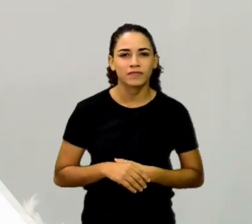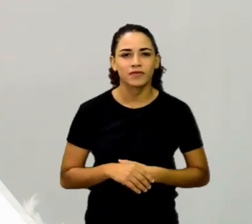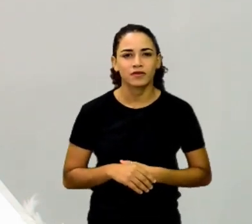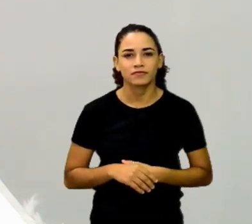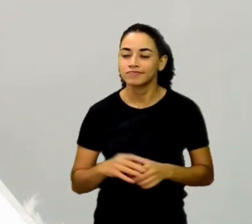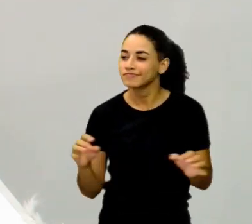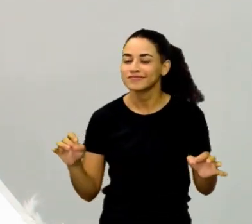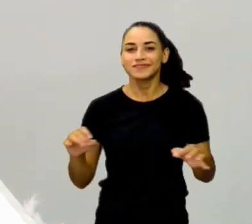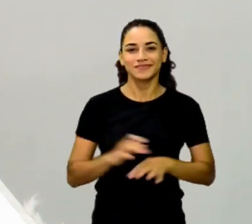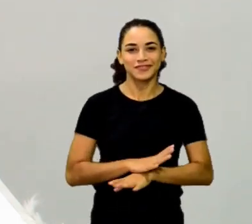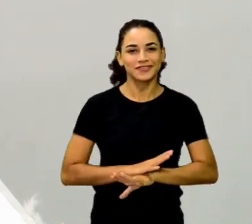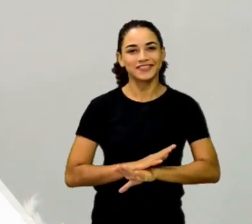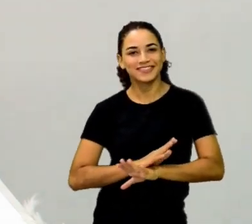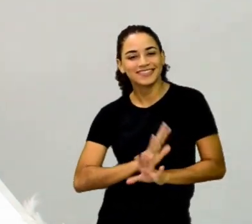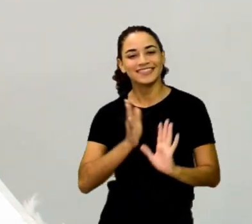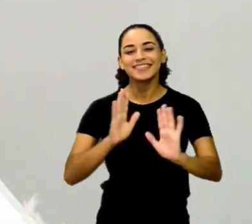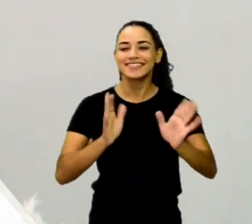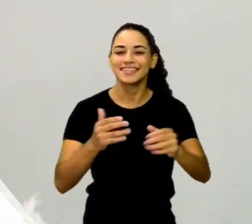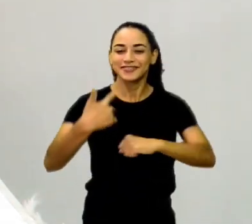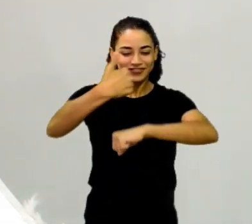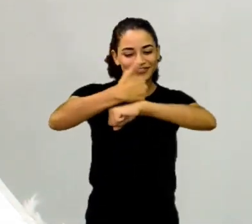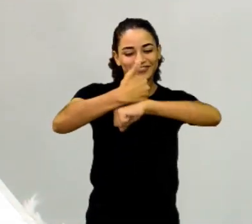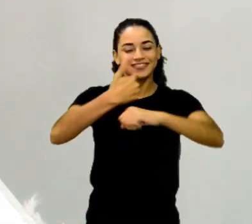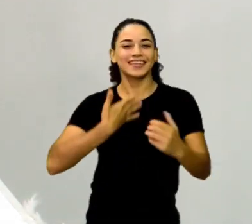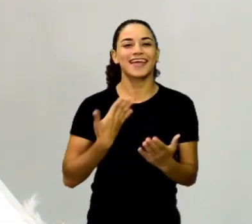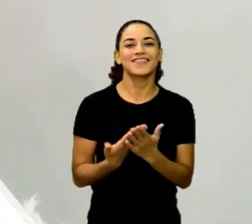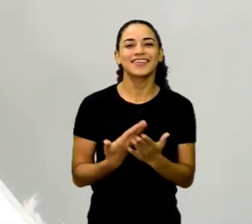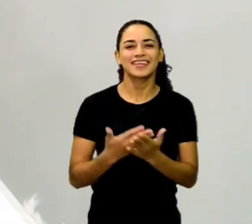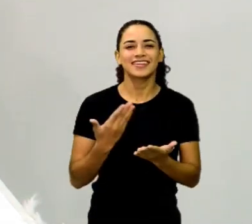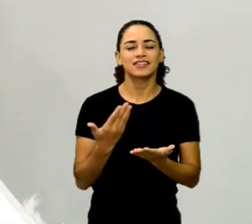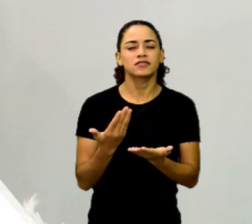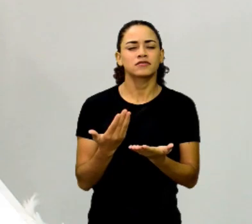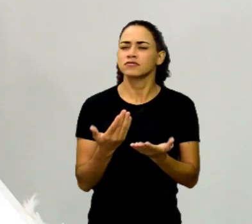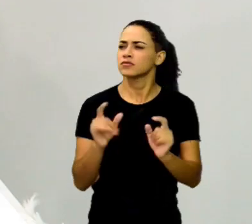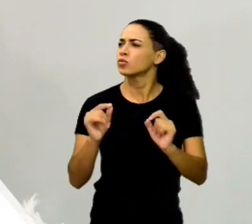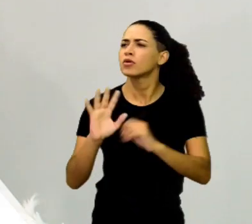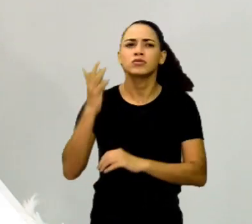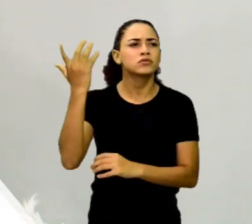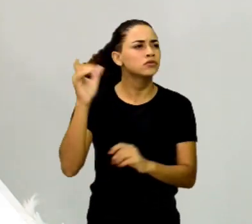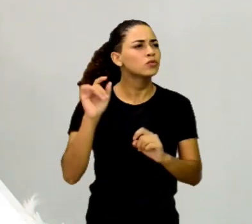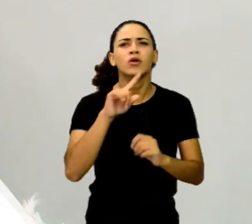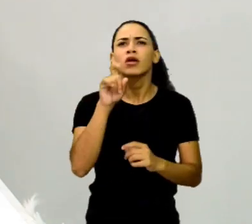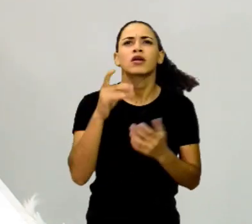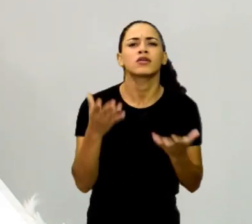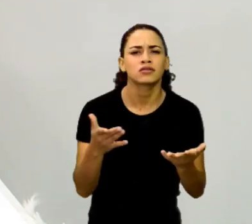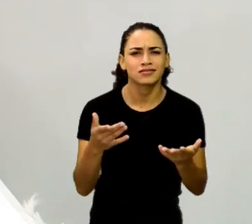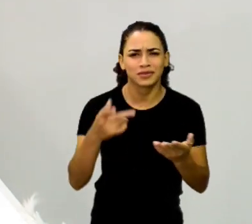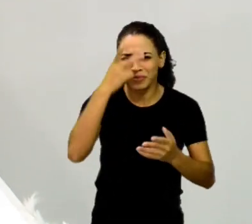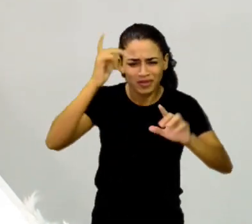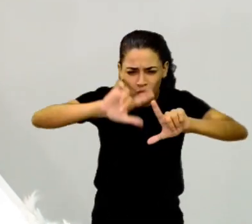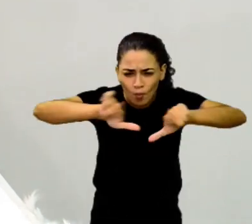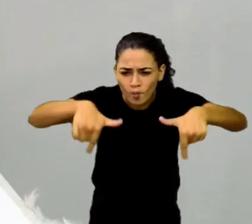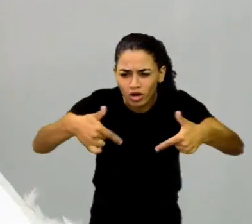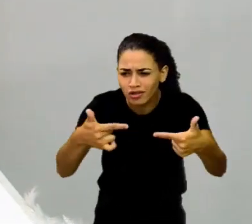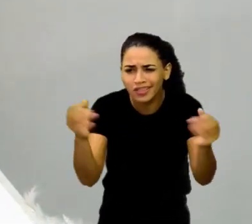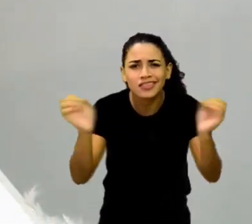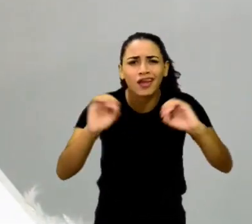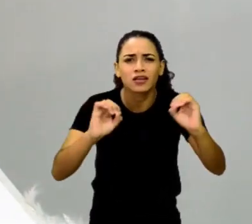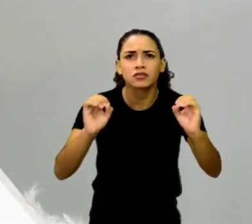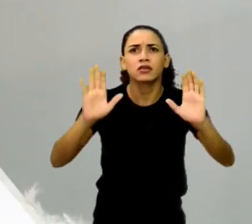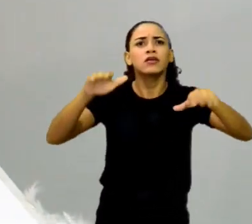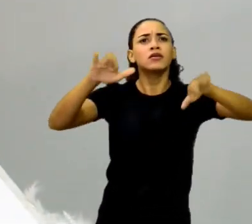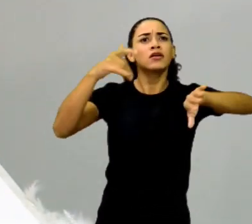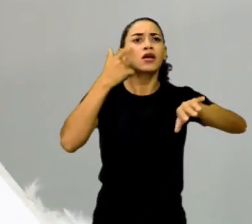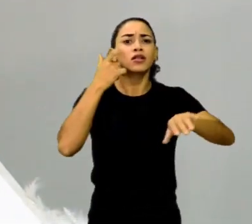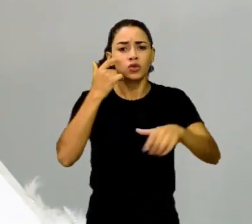Pronto, pronto, pessoal, eu vim gravar minha aula. O que está acontecendo aqui? O que é isso? E não tem ninguém no estúdio? Cadê o pessoal? Gente, gente,